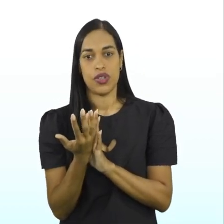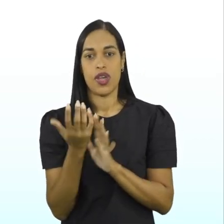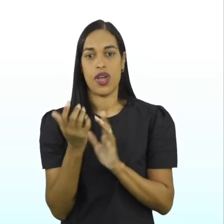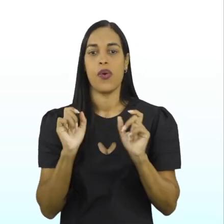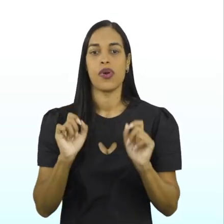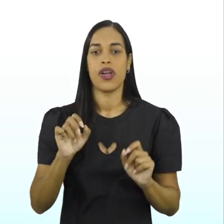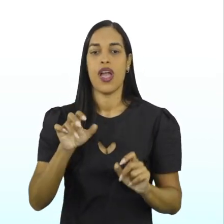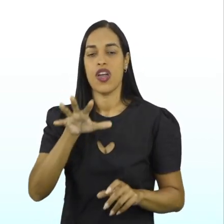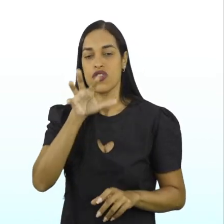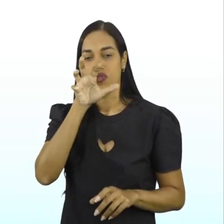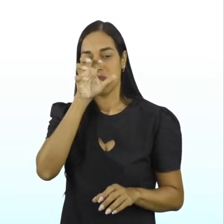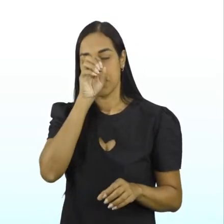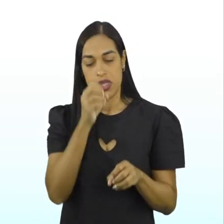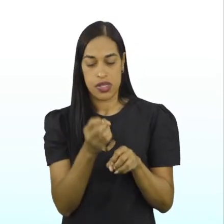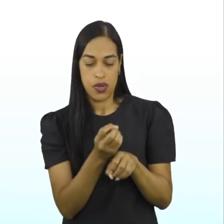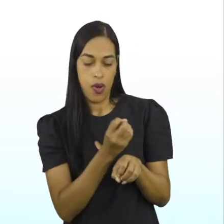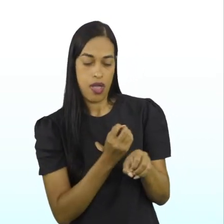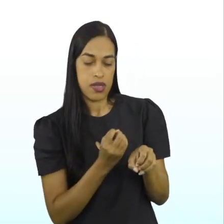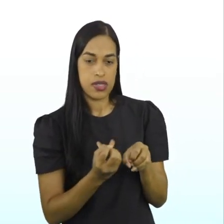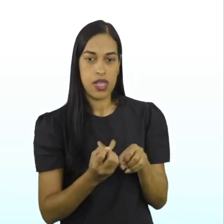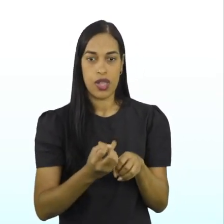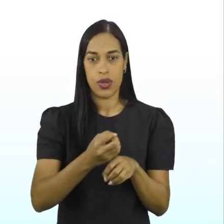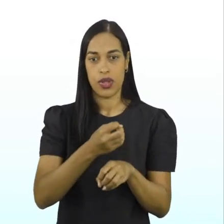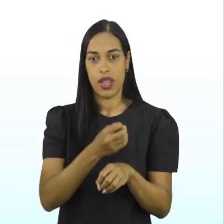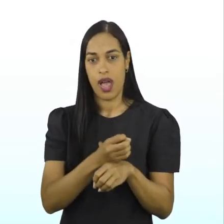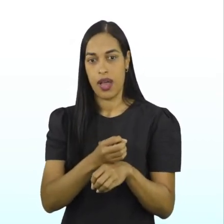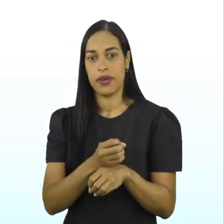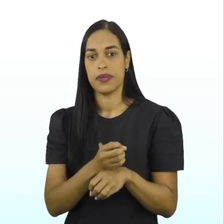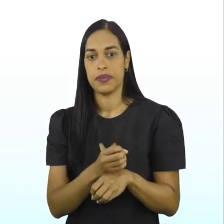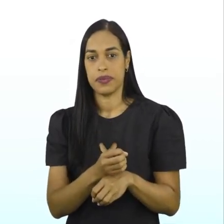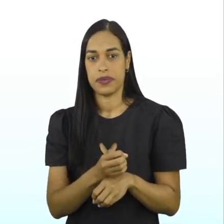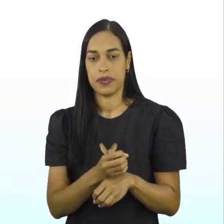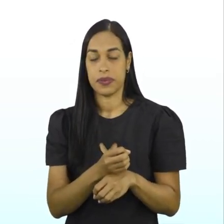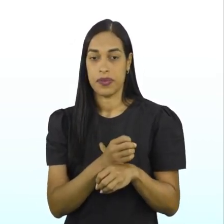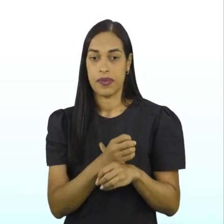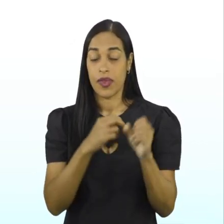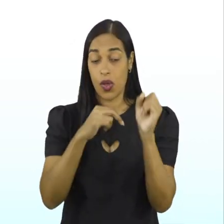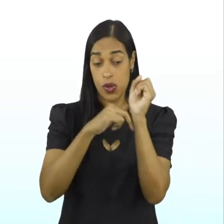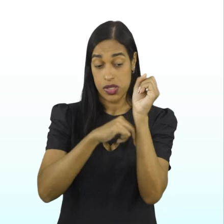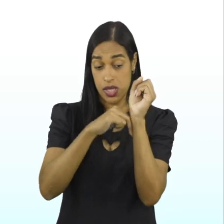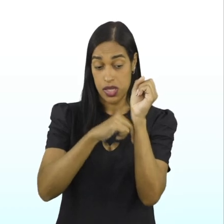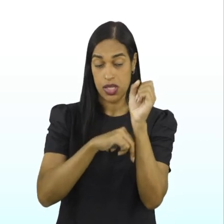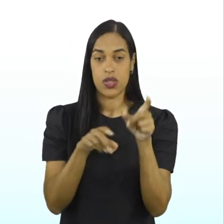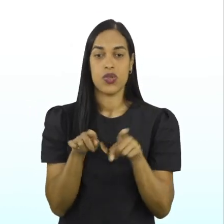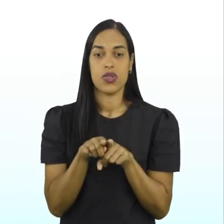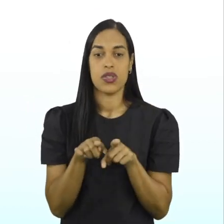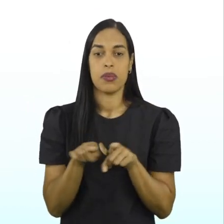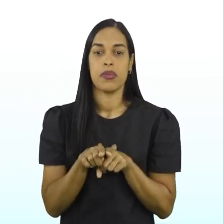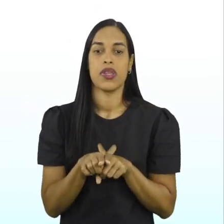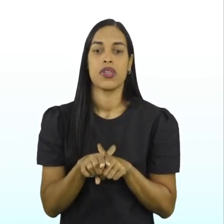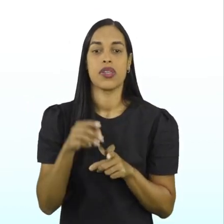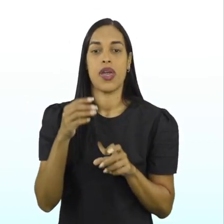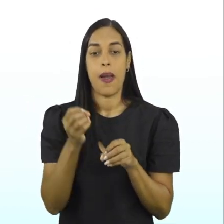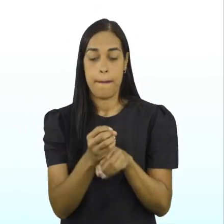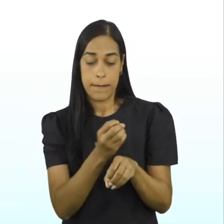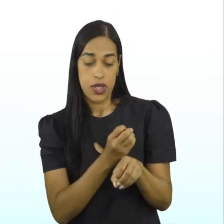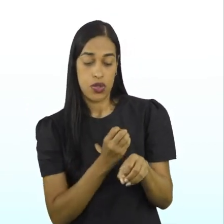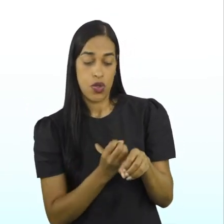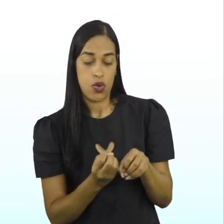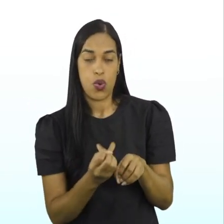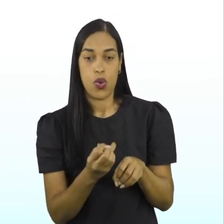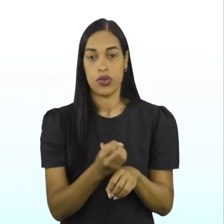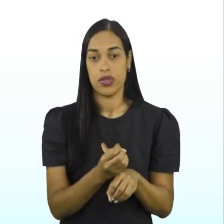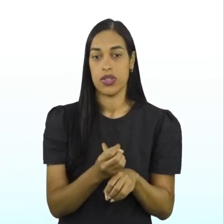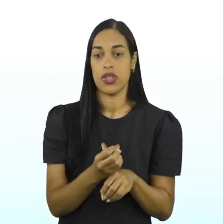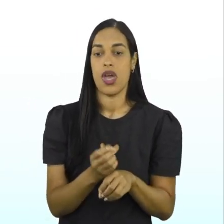chamado de respiração celular aeróbia. E sabe outro segredo da mitocôndria? Olha para mim. A mitocôndria é